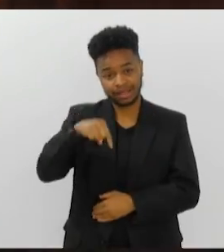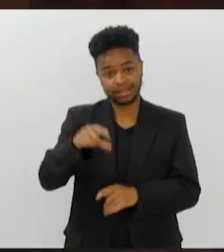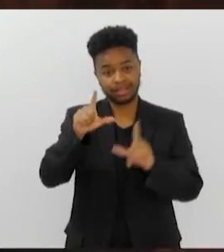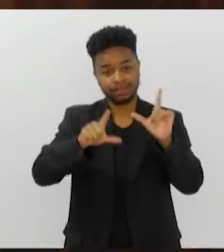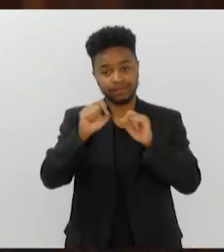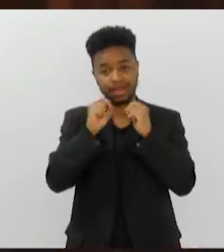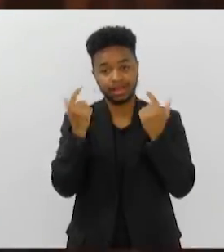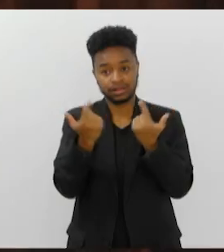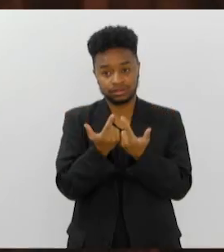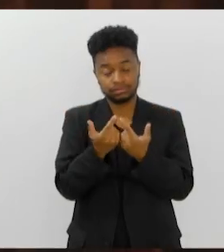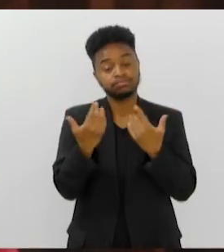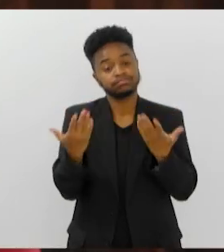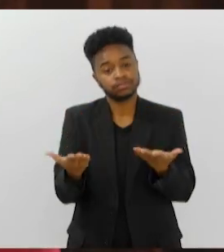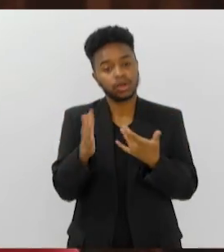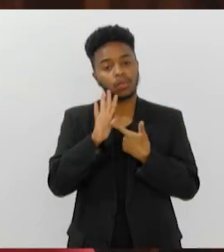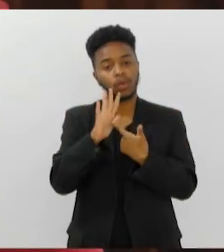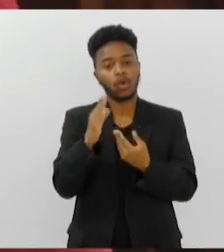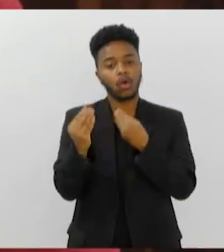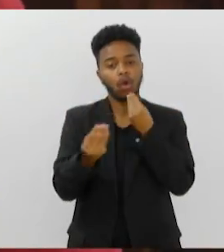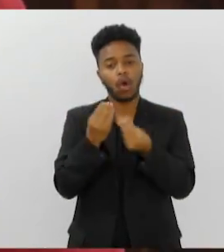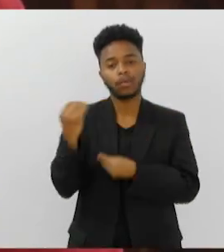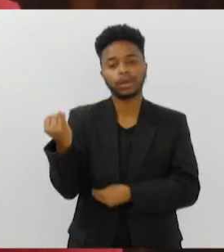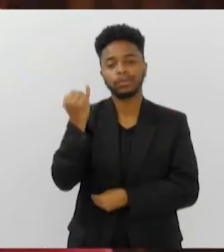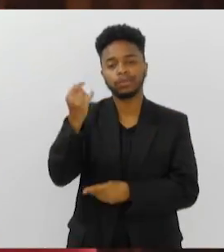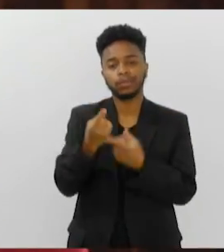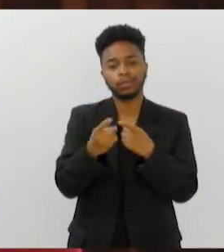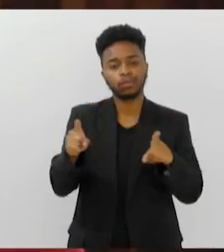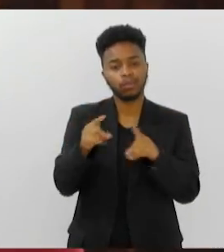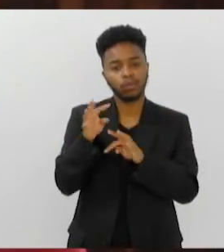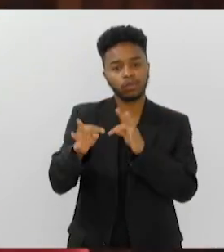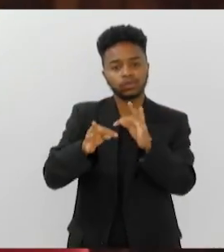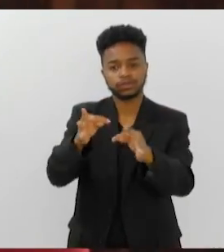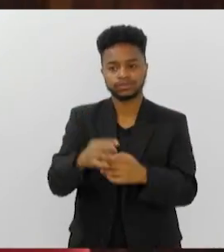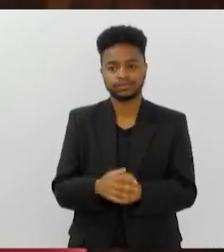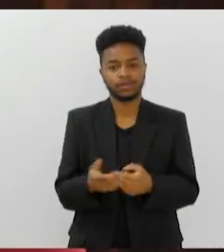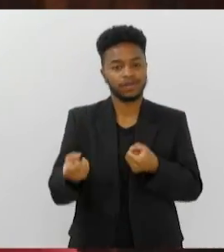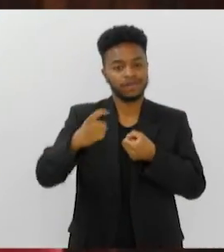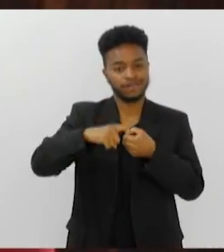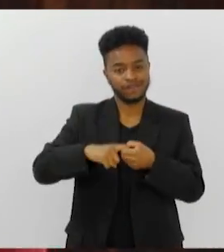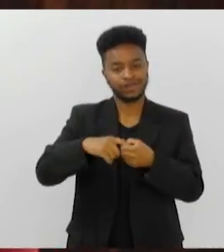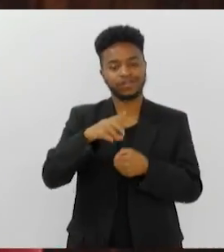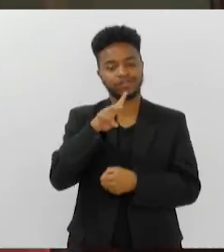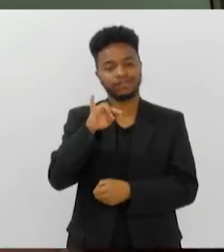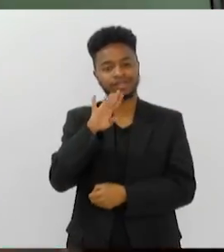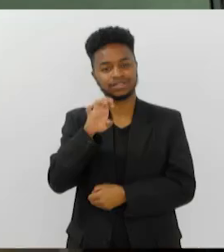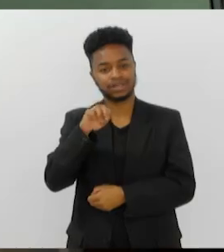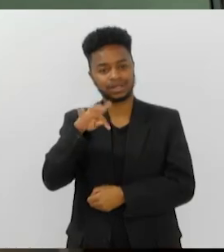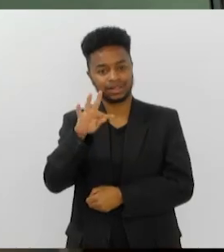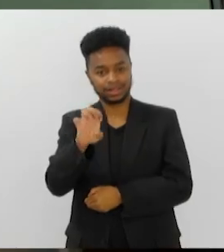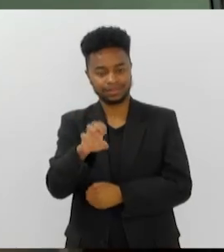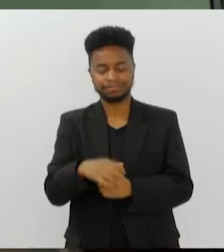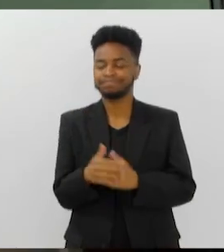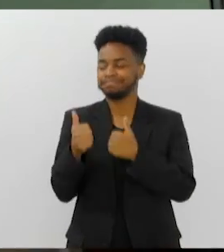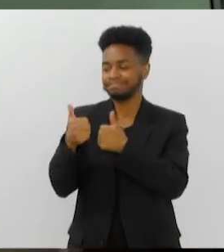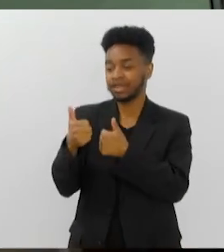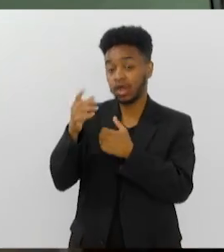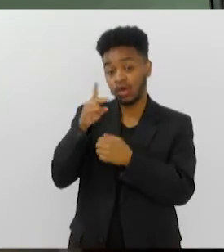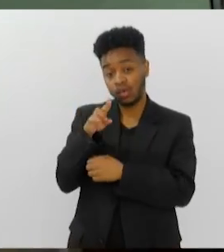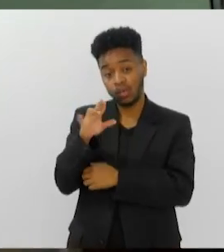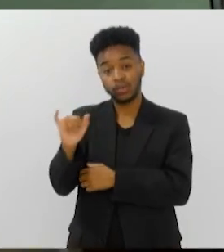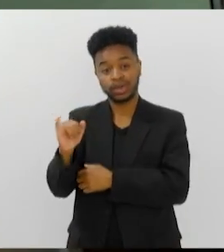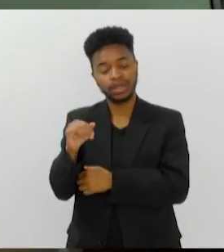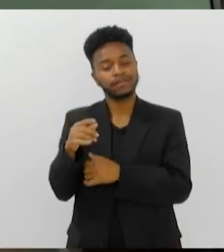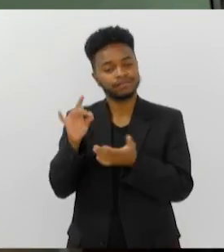Alerj. Daí a importância da musicoterapia. Vicente, é contigo. É isso aí, Rui. A música faz